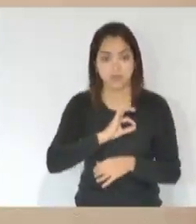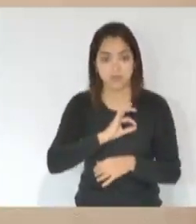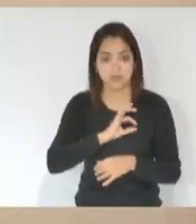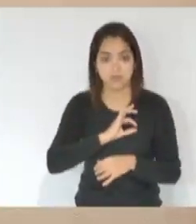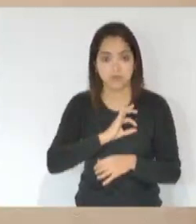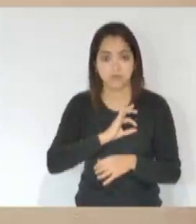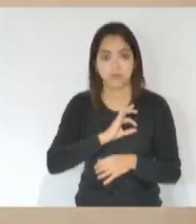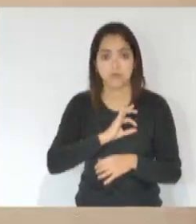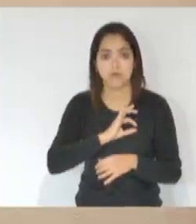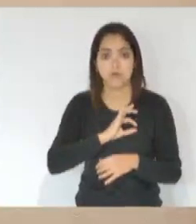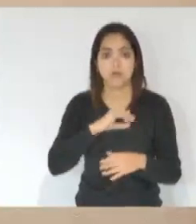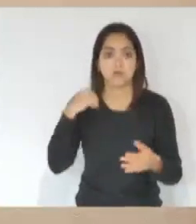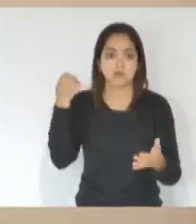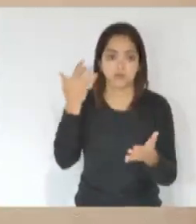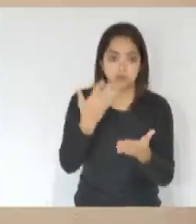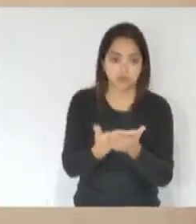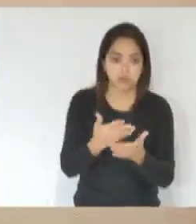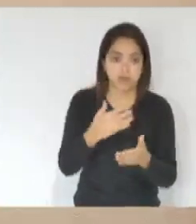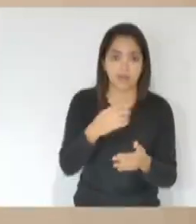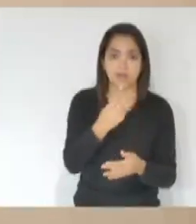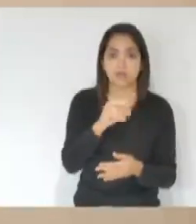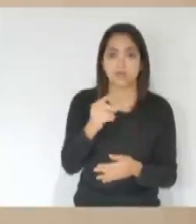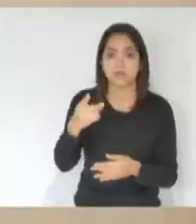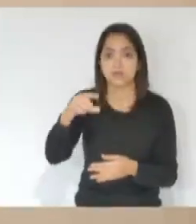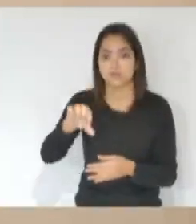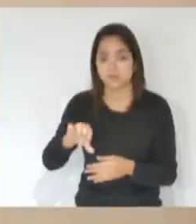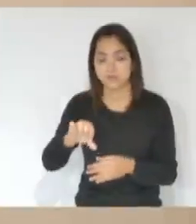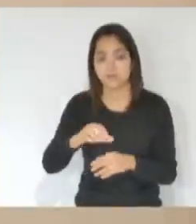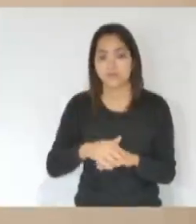anos, até o ano de 2019, em